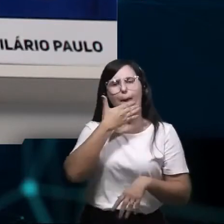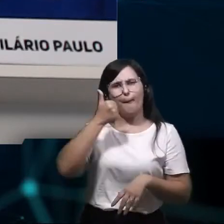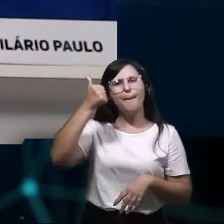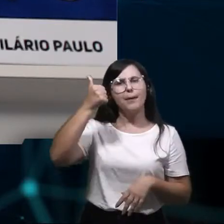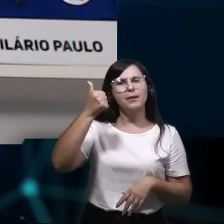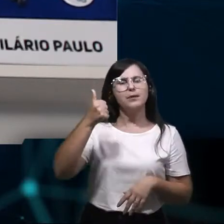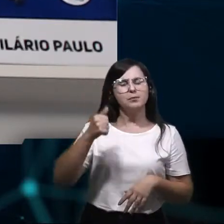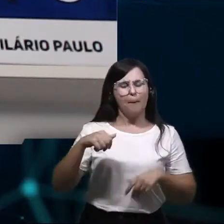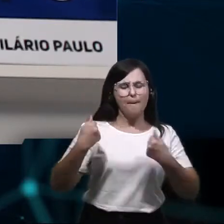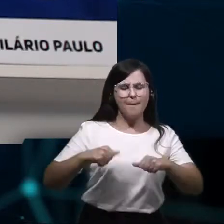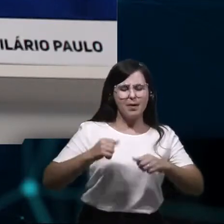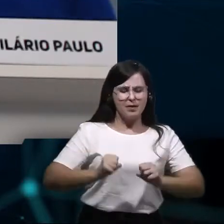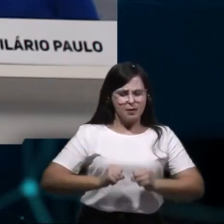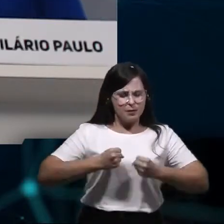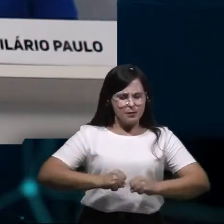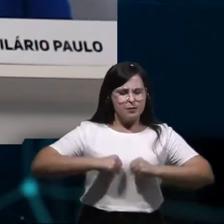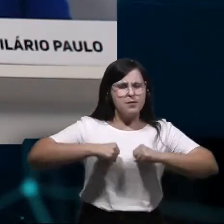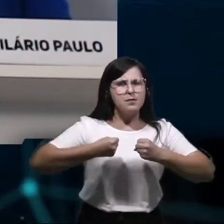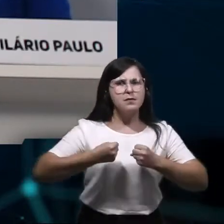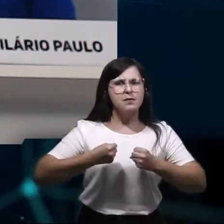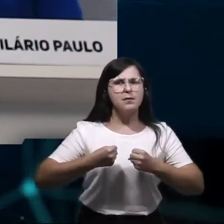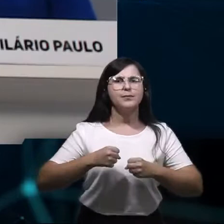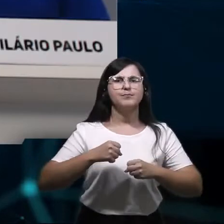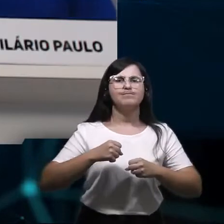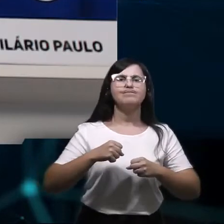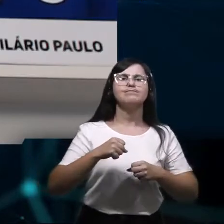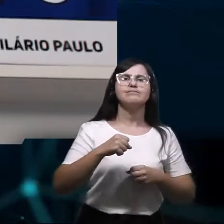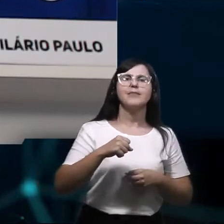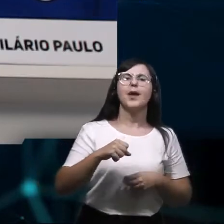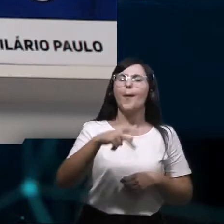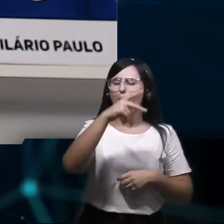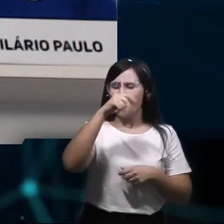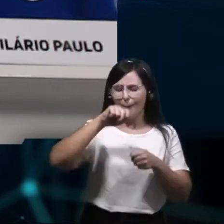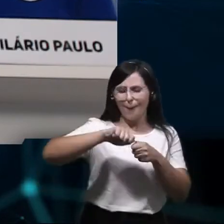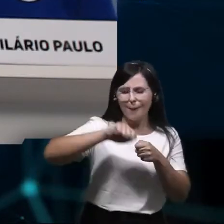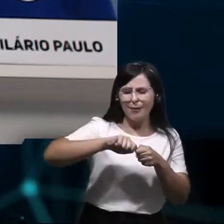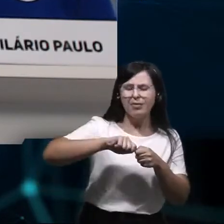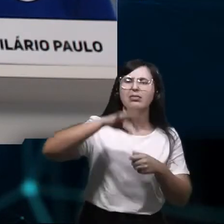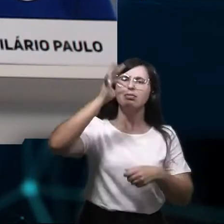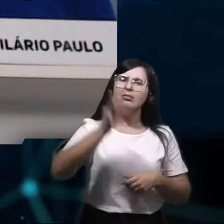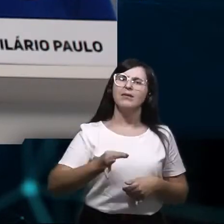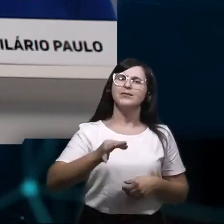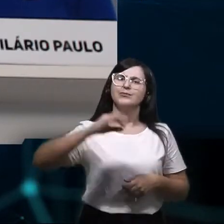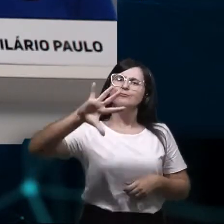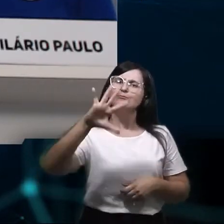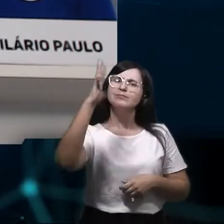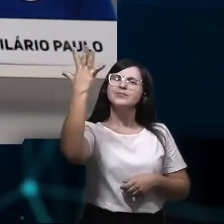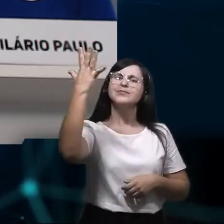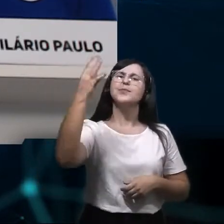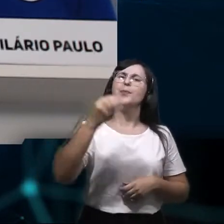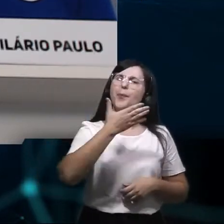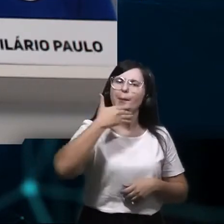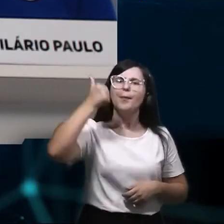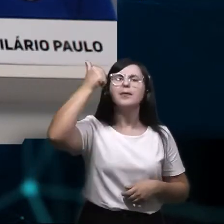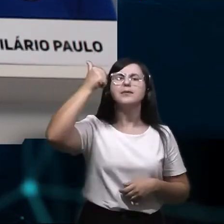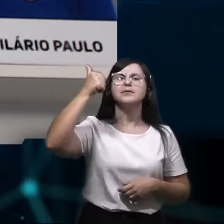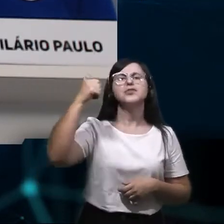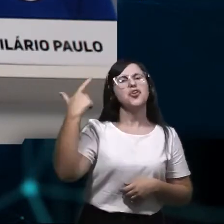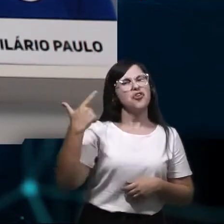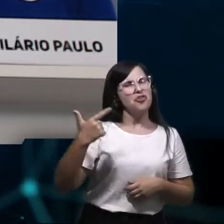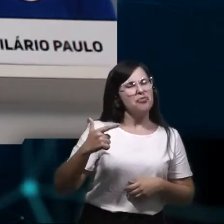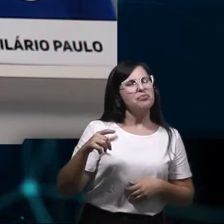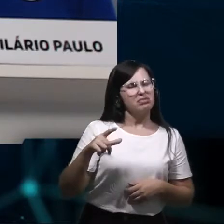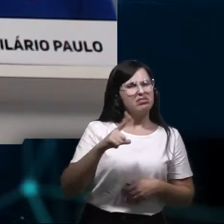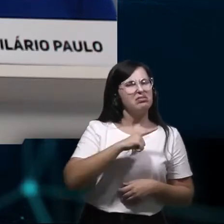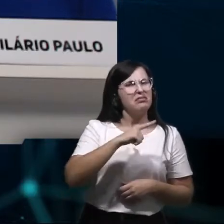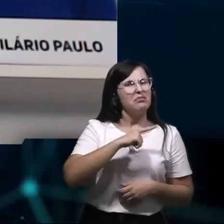de vontade, é só querer ser diferente e fazer realmente as coisas acontecer. Porque em outros tempos a gente já tivemos, mesmo